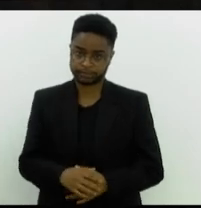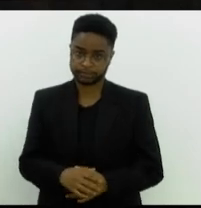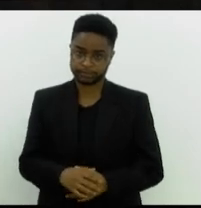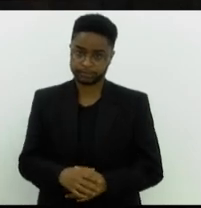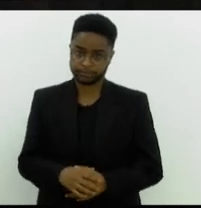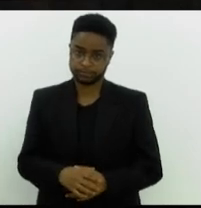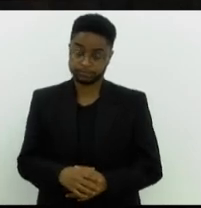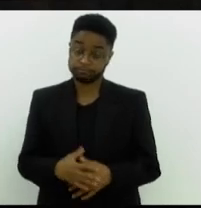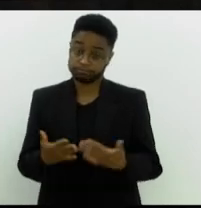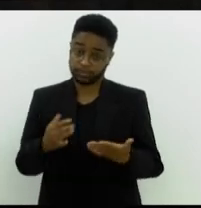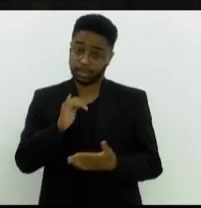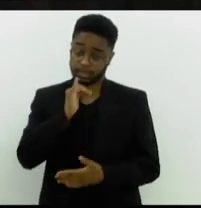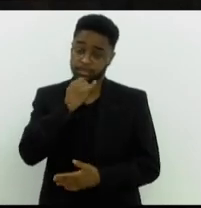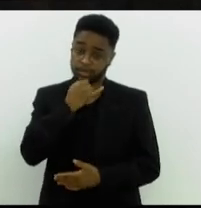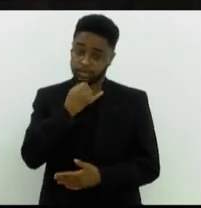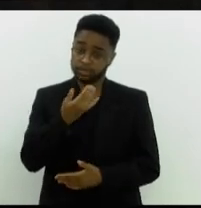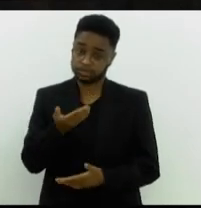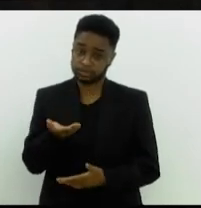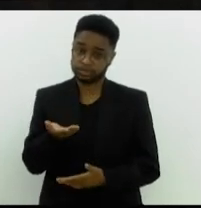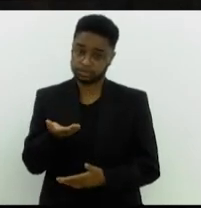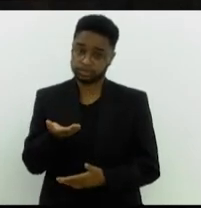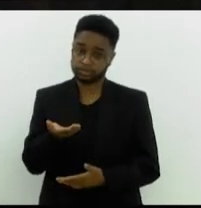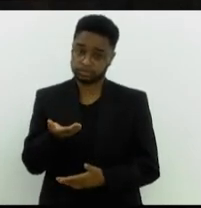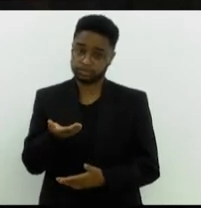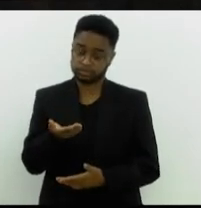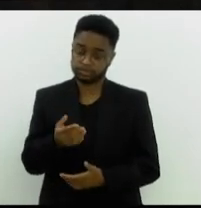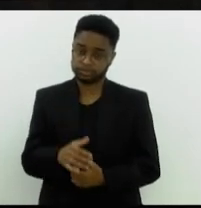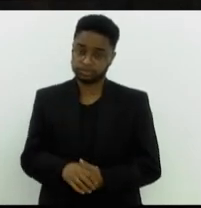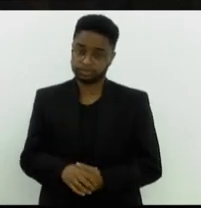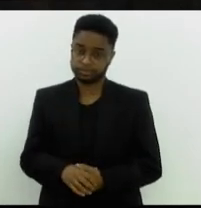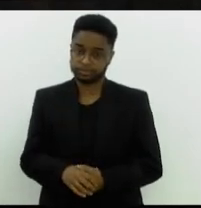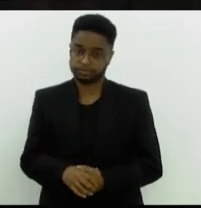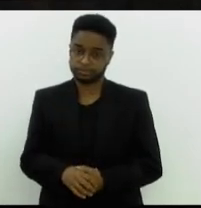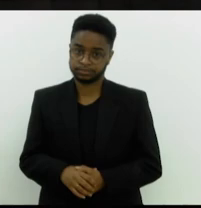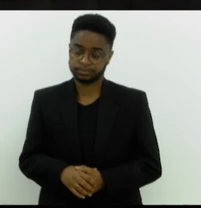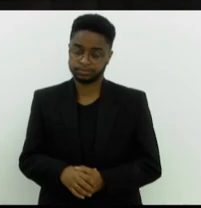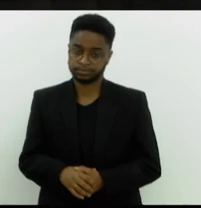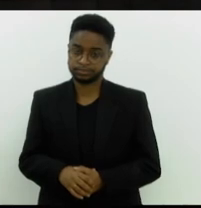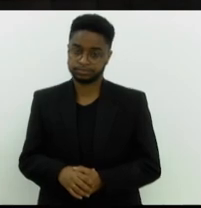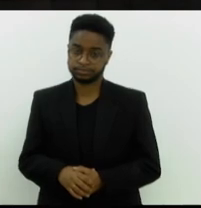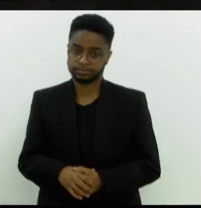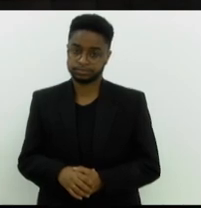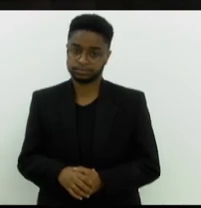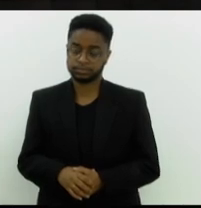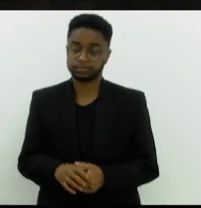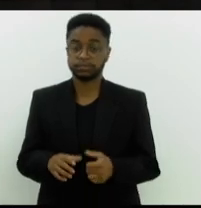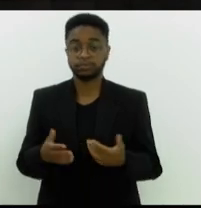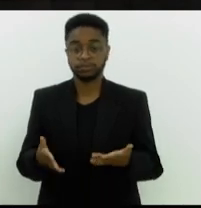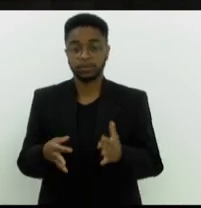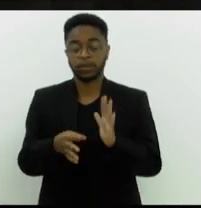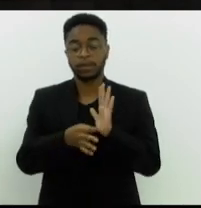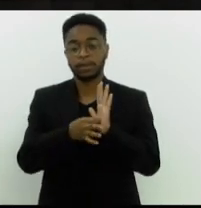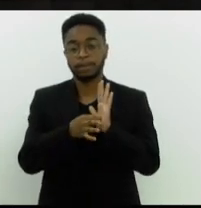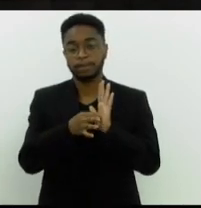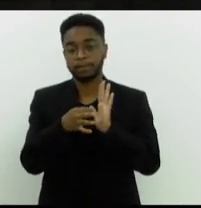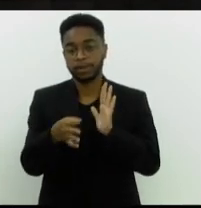É triste e doloroso. Aí esse parecer